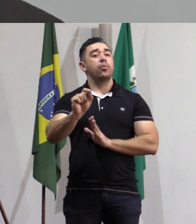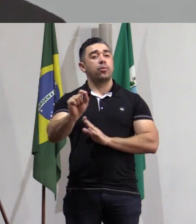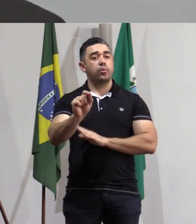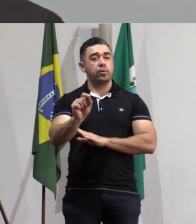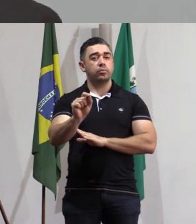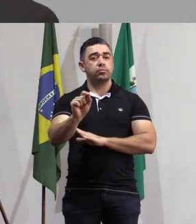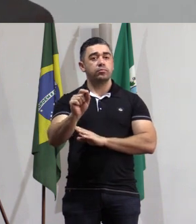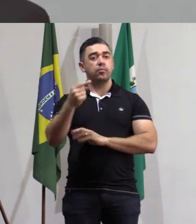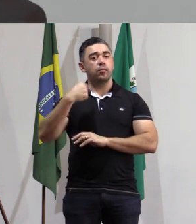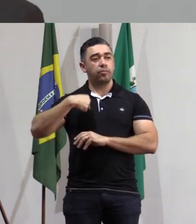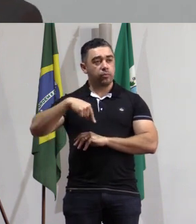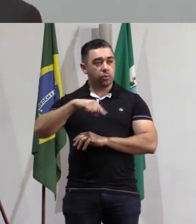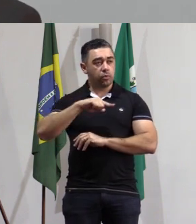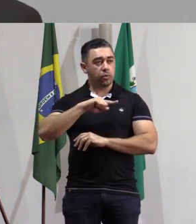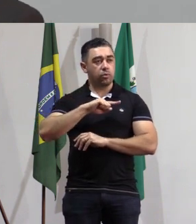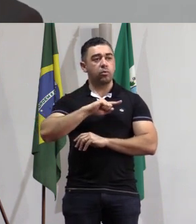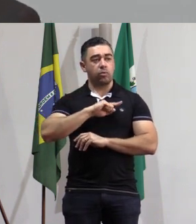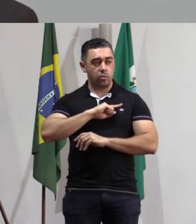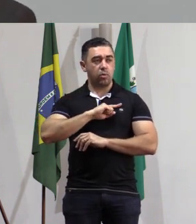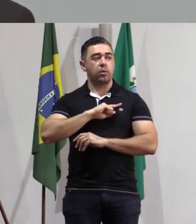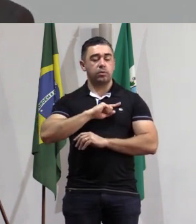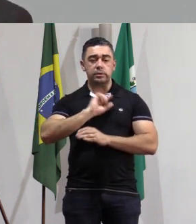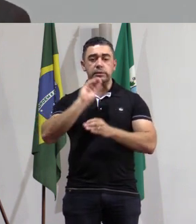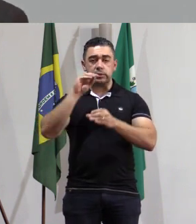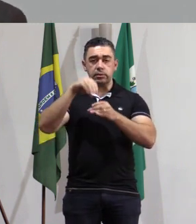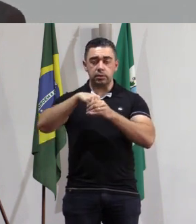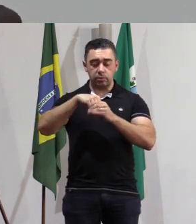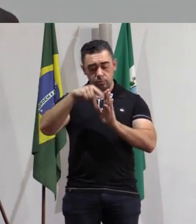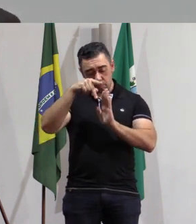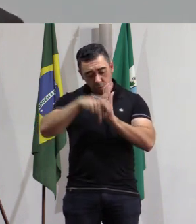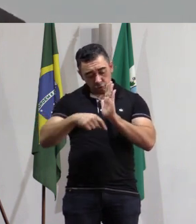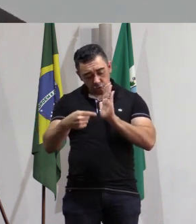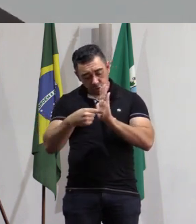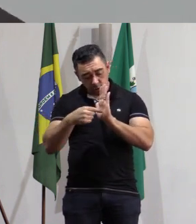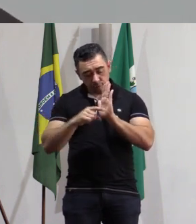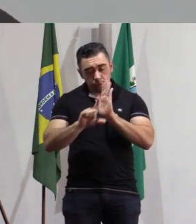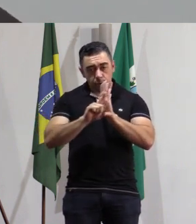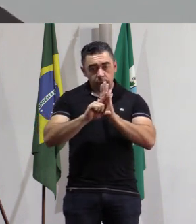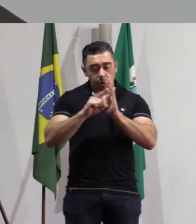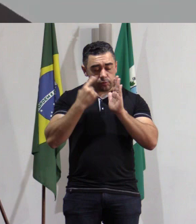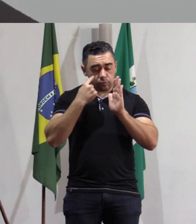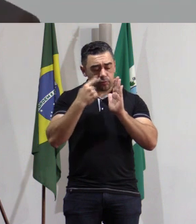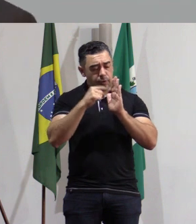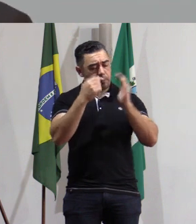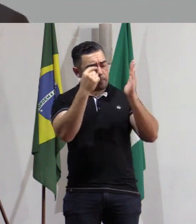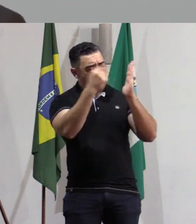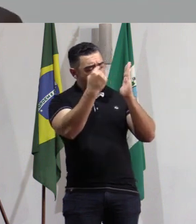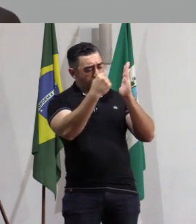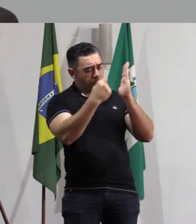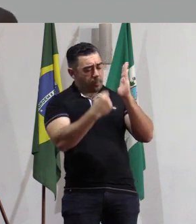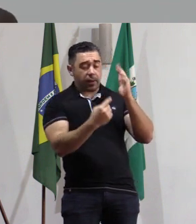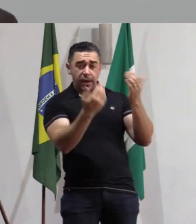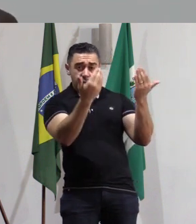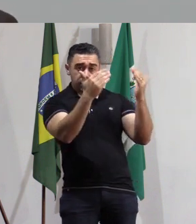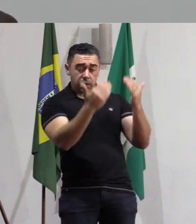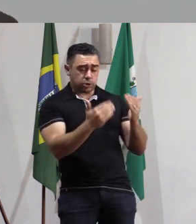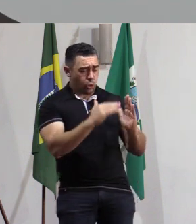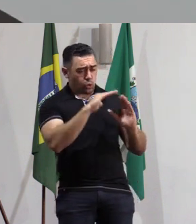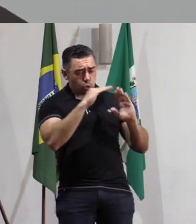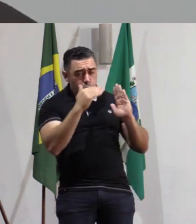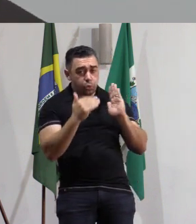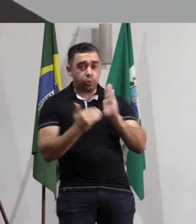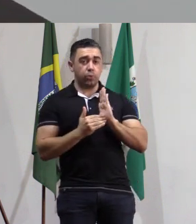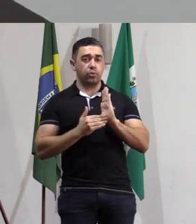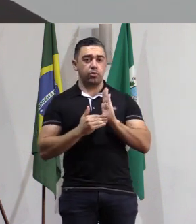nós enfrentemos, dentro do projeto de lei, analisando todos os complexos aspectos desse programa,